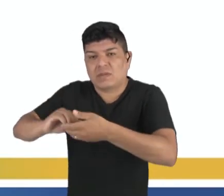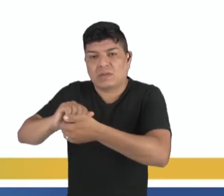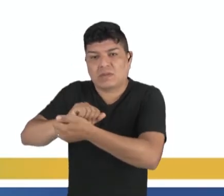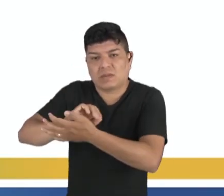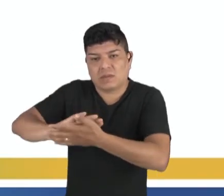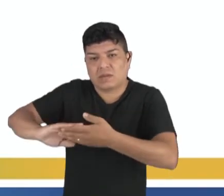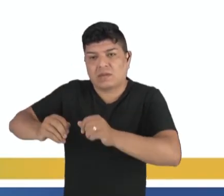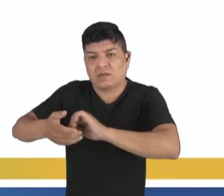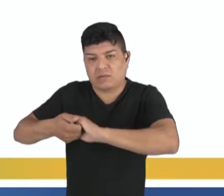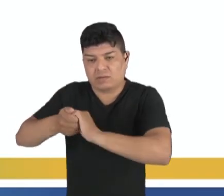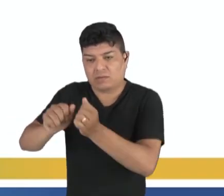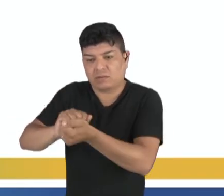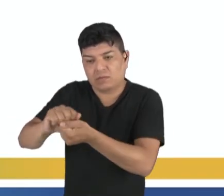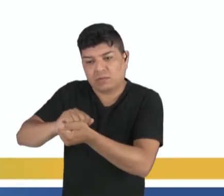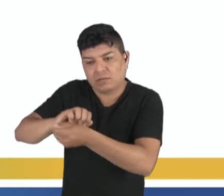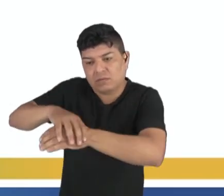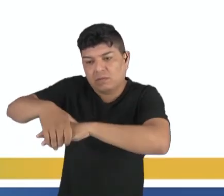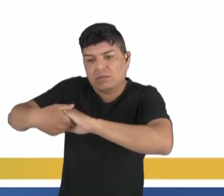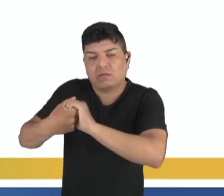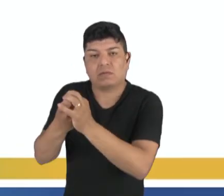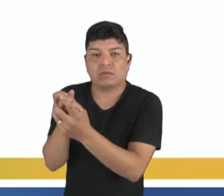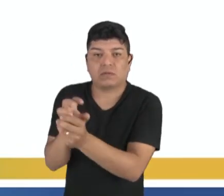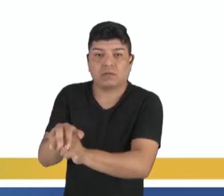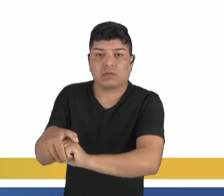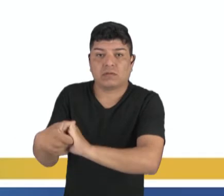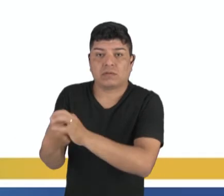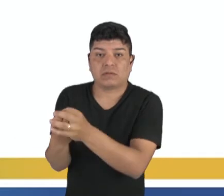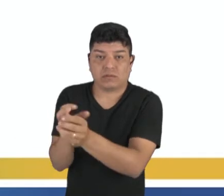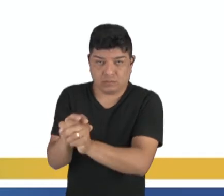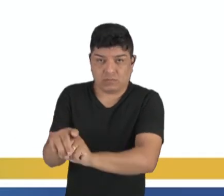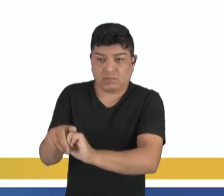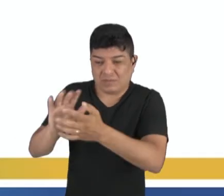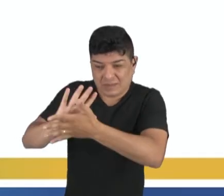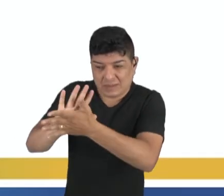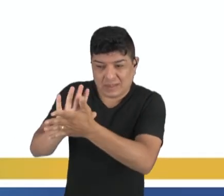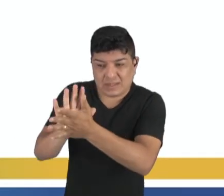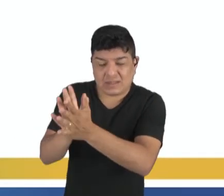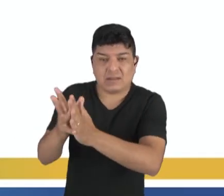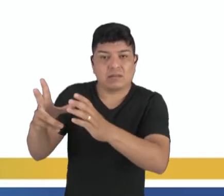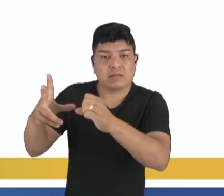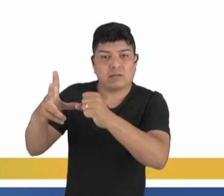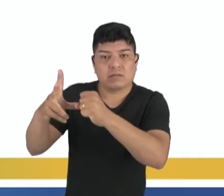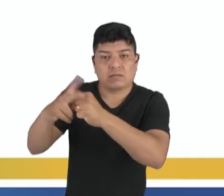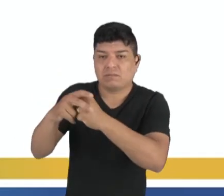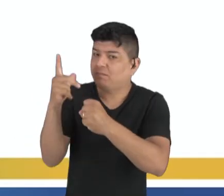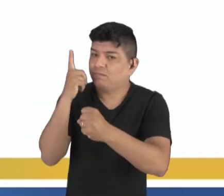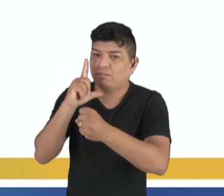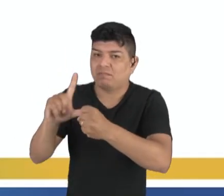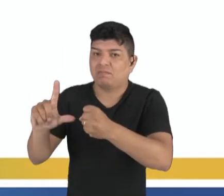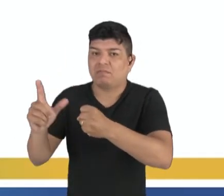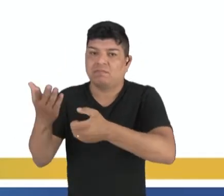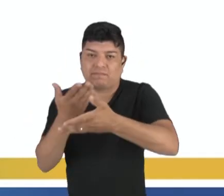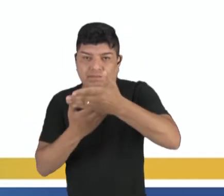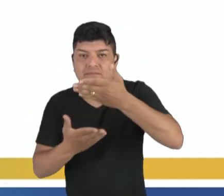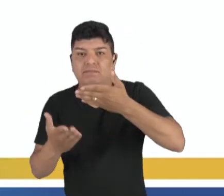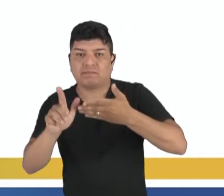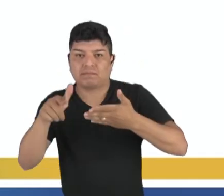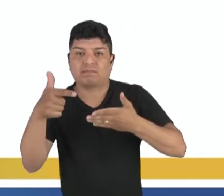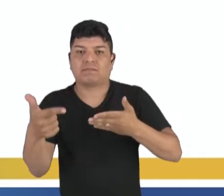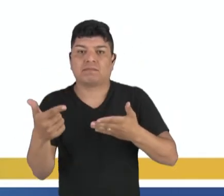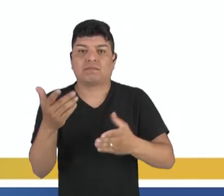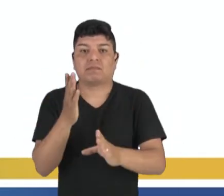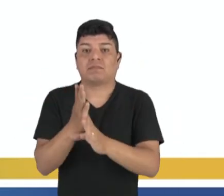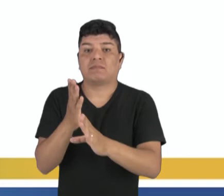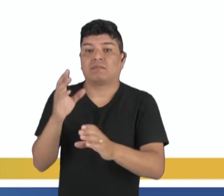com sabão, acaba que você está quebrando aquele capsídeo e aí o vírus ele não vai conseguir ter acesso ao teu corpo, já que